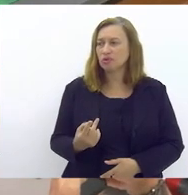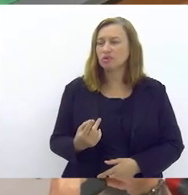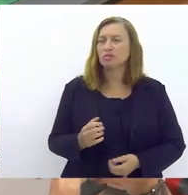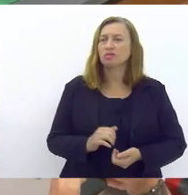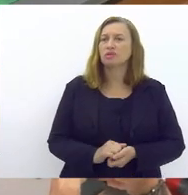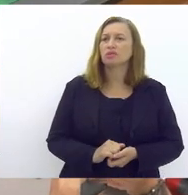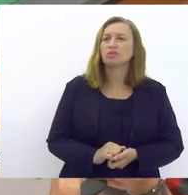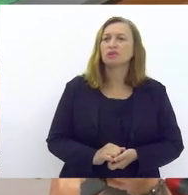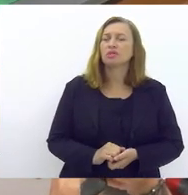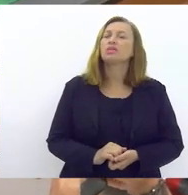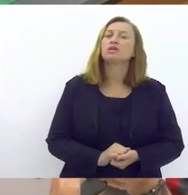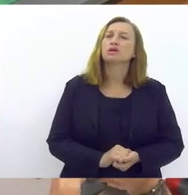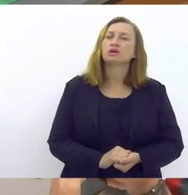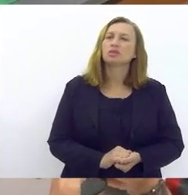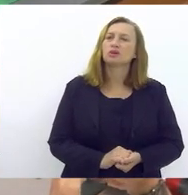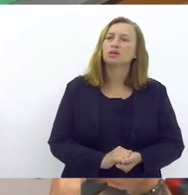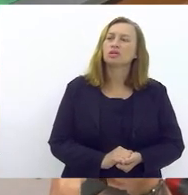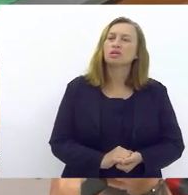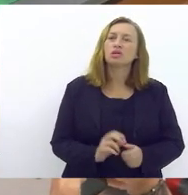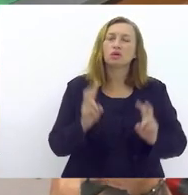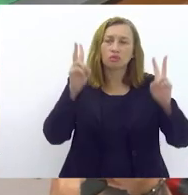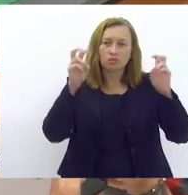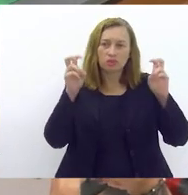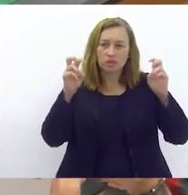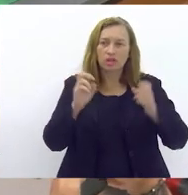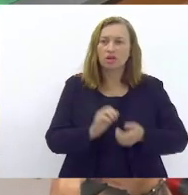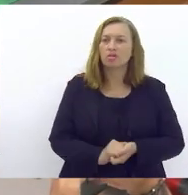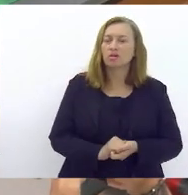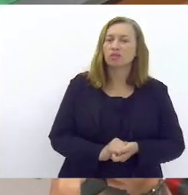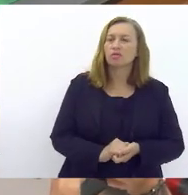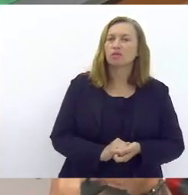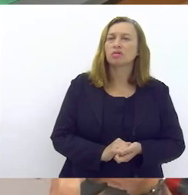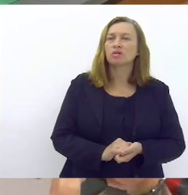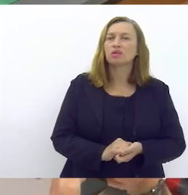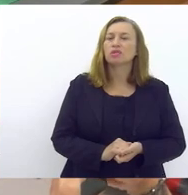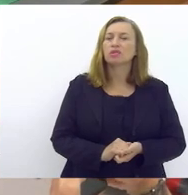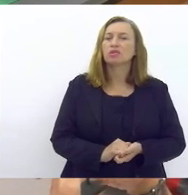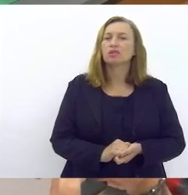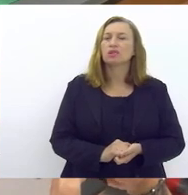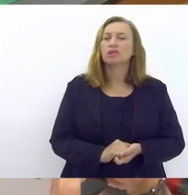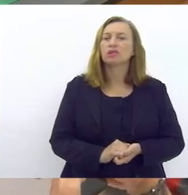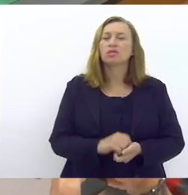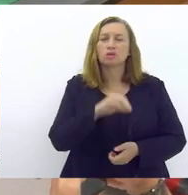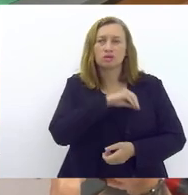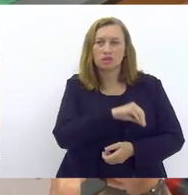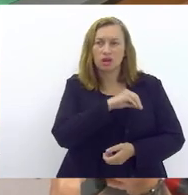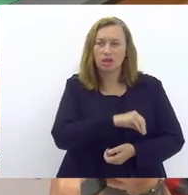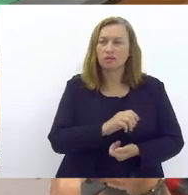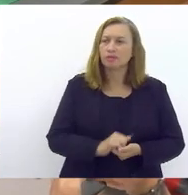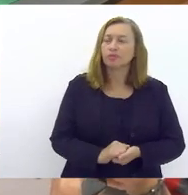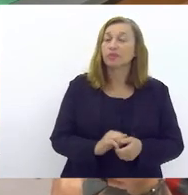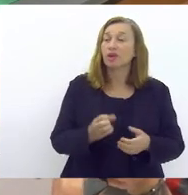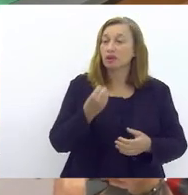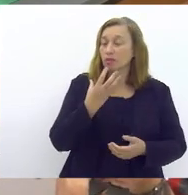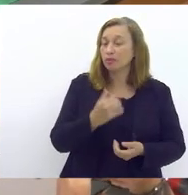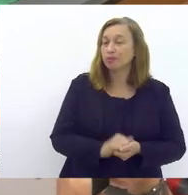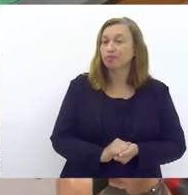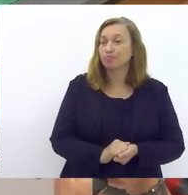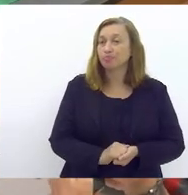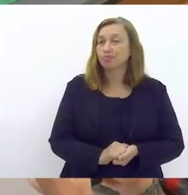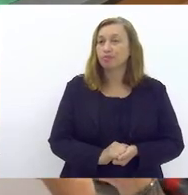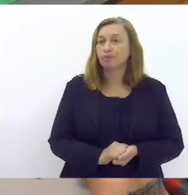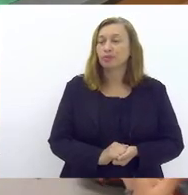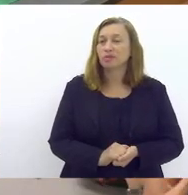1218, tá? Que o tema 1218 é a repercussão do piso sobre a estrutura da carreira. Bom, pois bem,